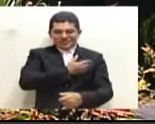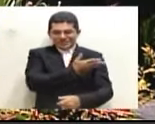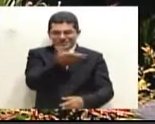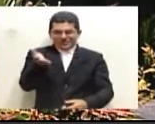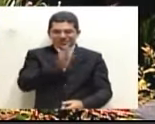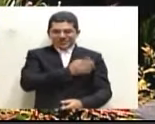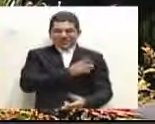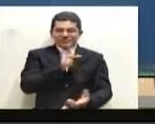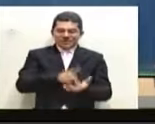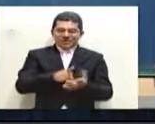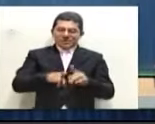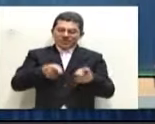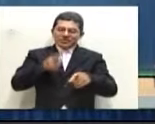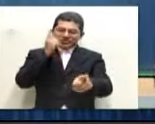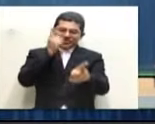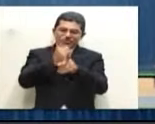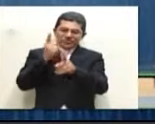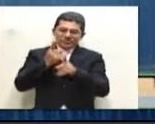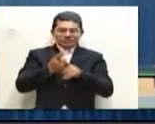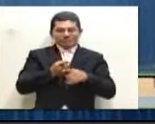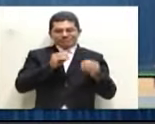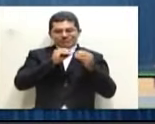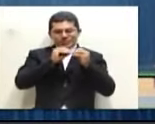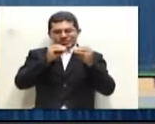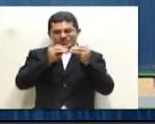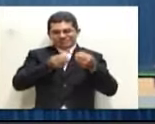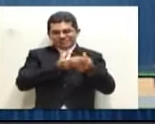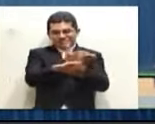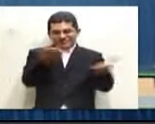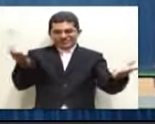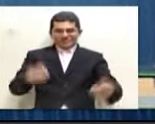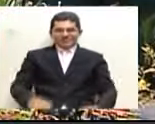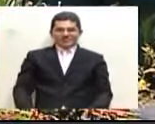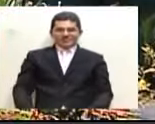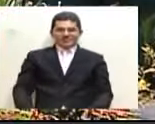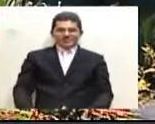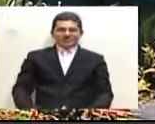coração. Mas a gente vai se encontrar. Um beijo para todos. Obrigado. Obrigada, meu querido.